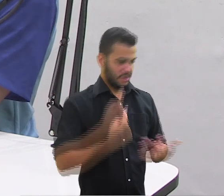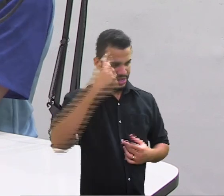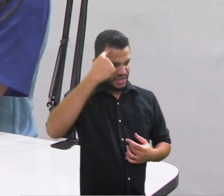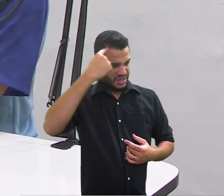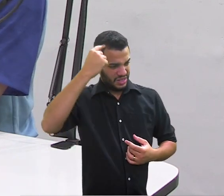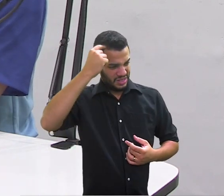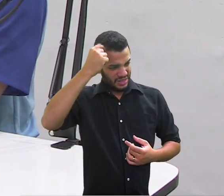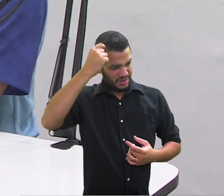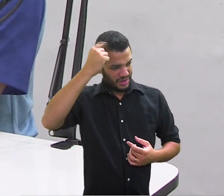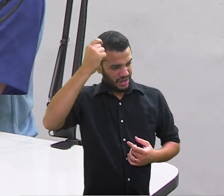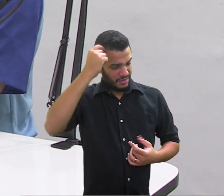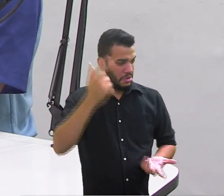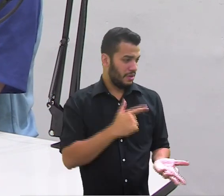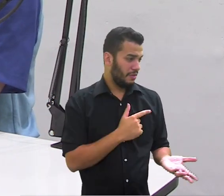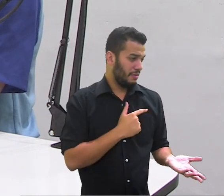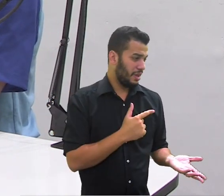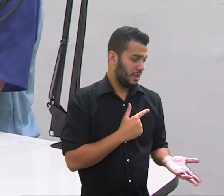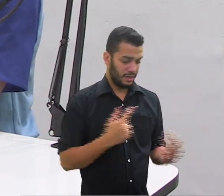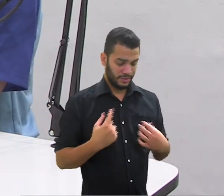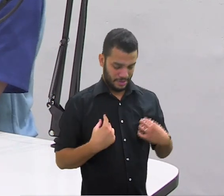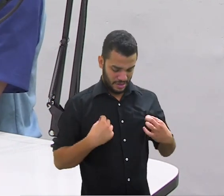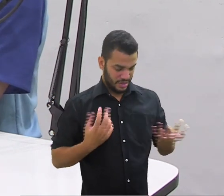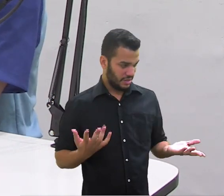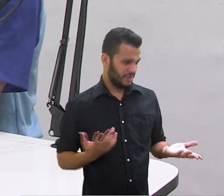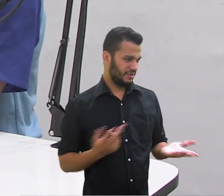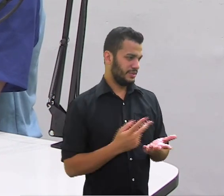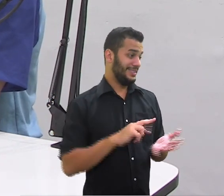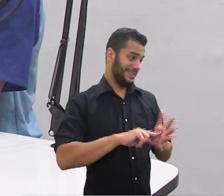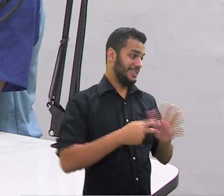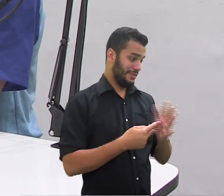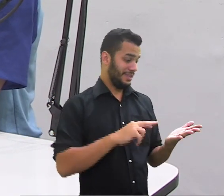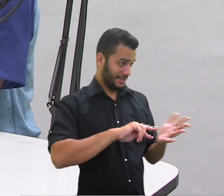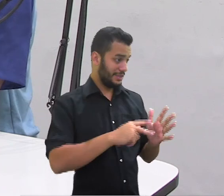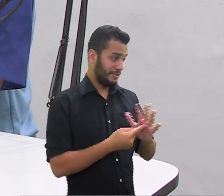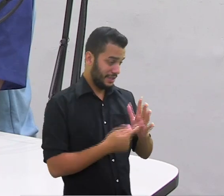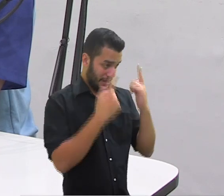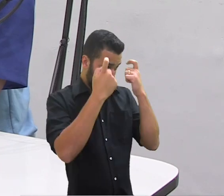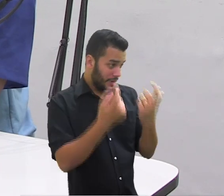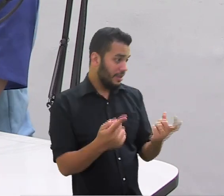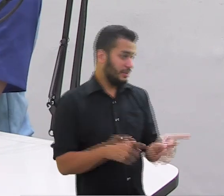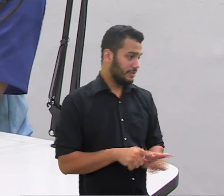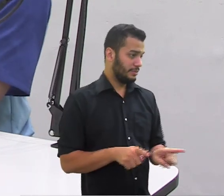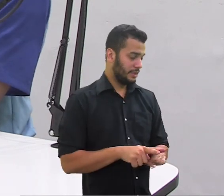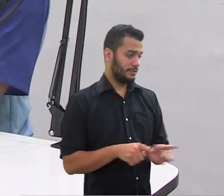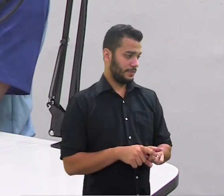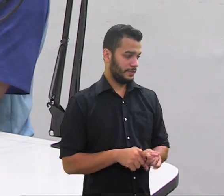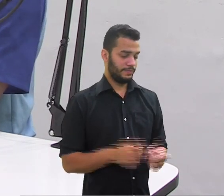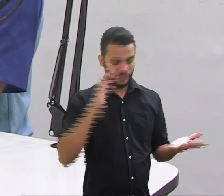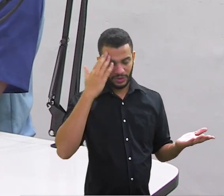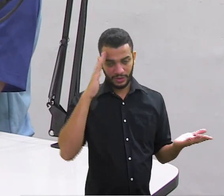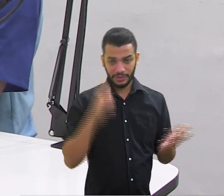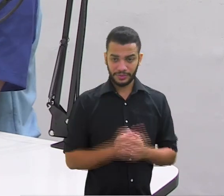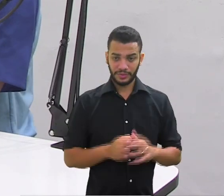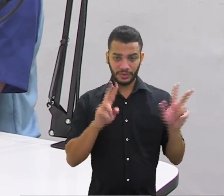é um ato, assim, horrível. Isso é uma violência, assim. E a gente tem que... Outro